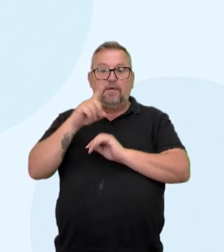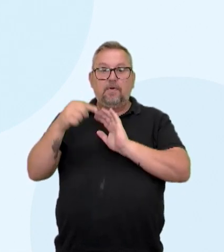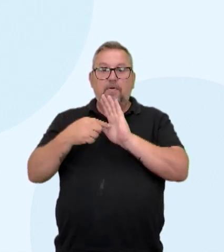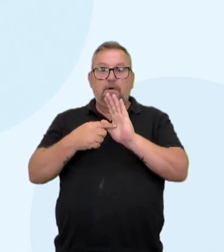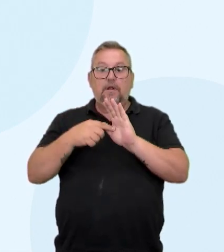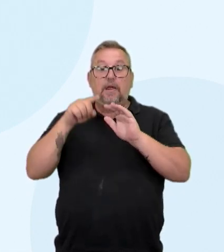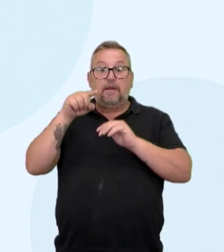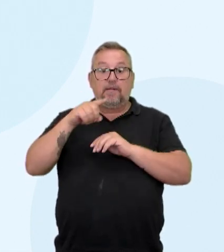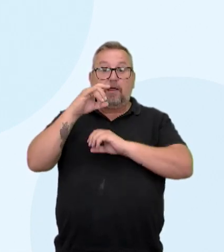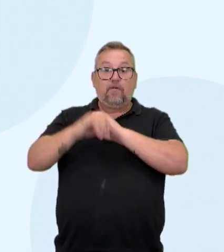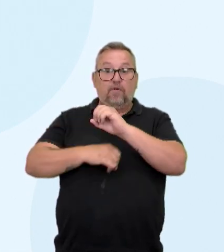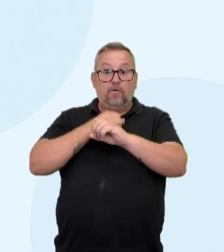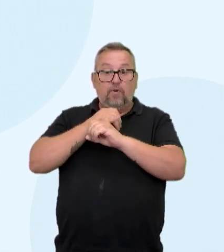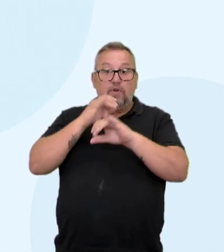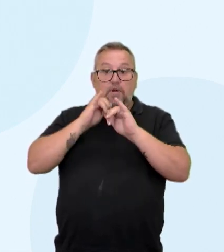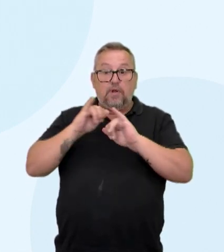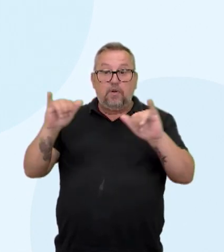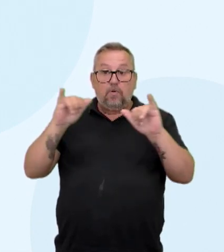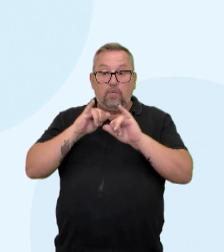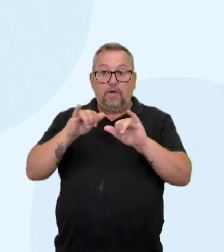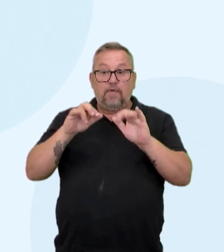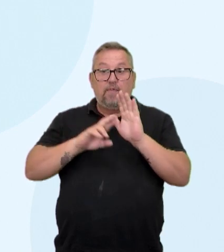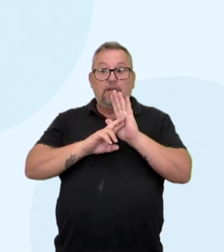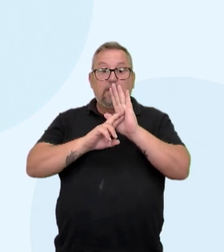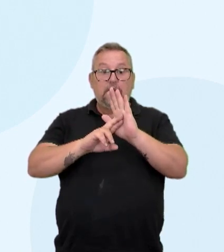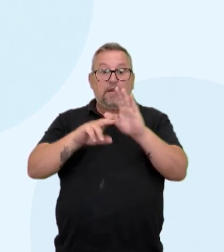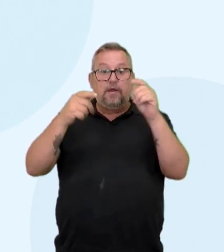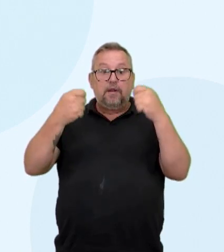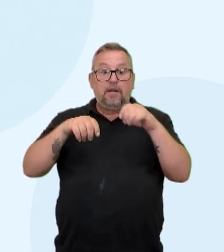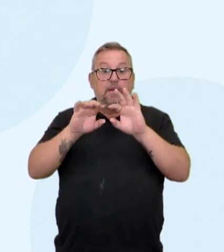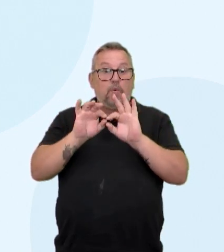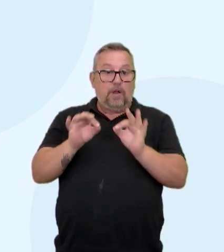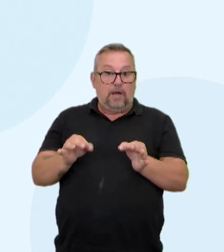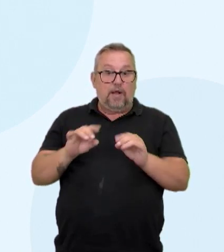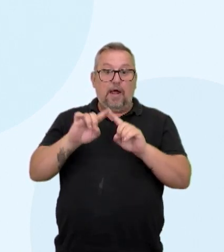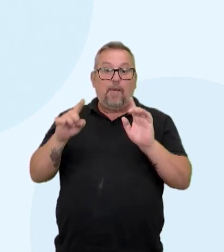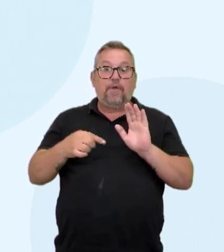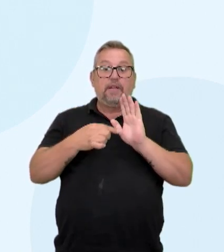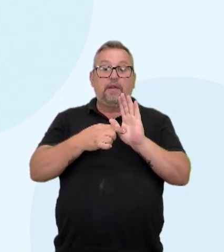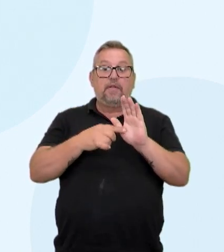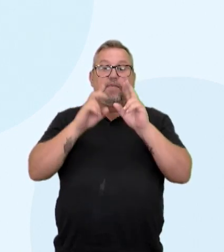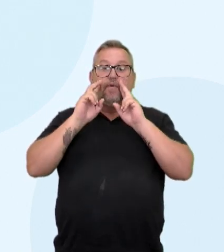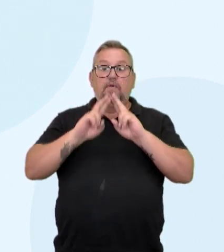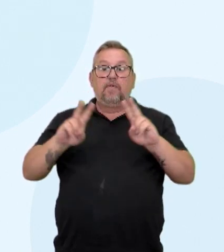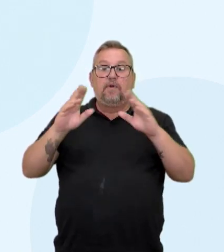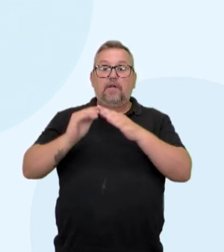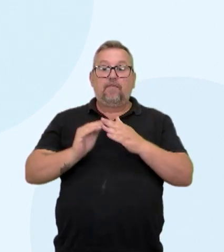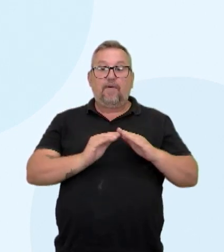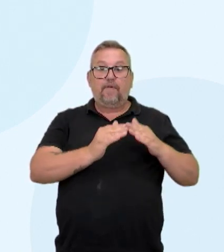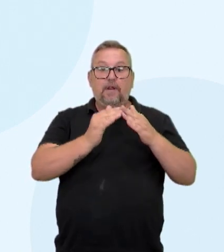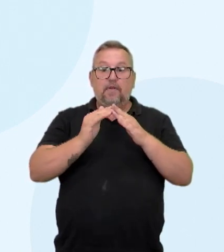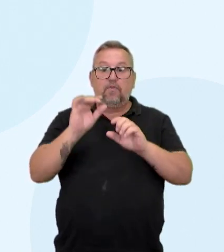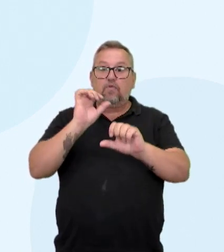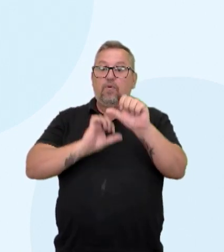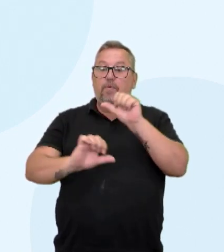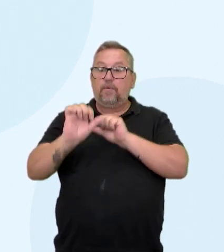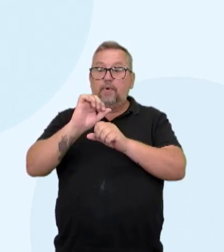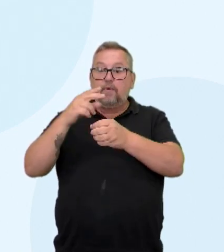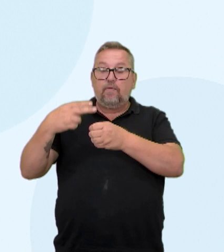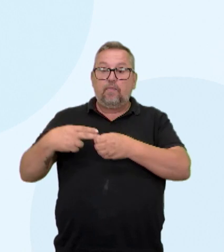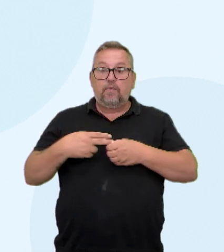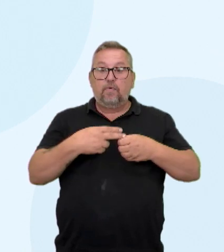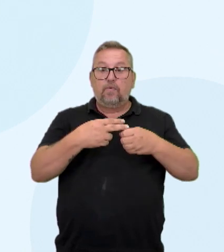seguinte frase, ó. Esse site de notícias, que se tornou uma referência necessária e singular, apresenta perspectivas das favelas